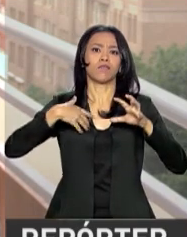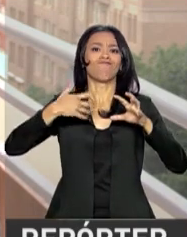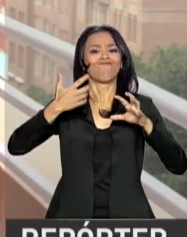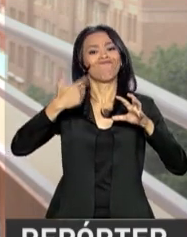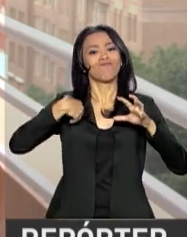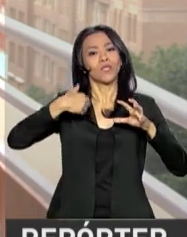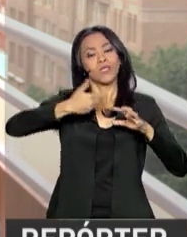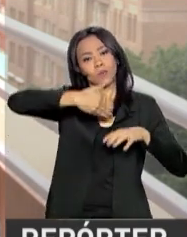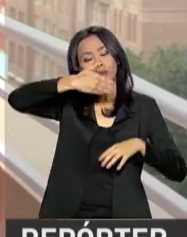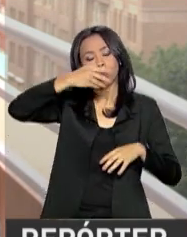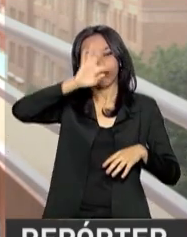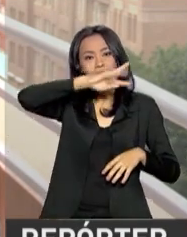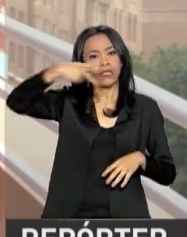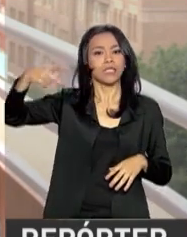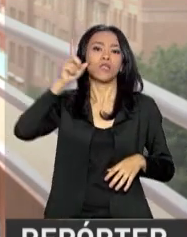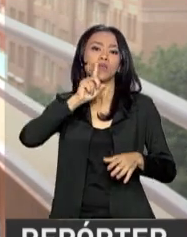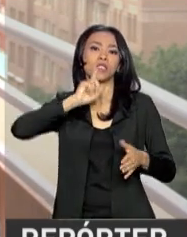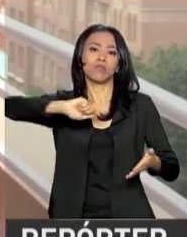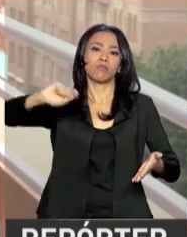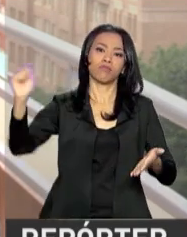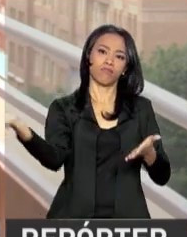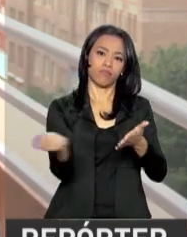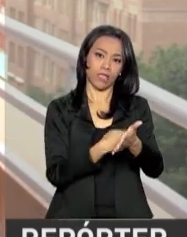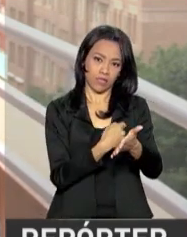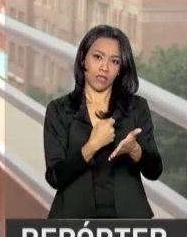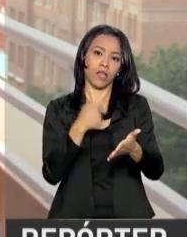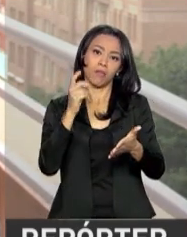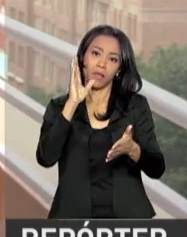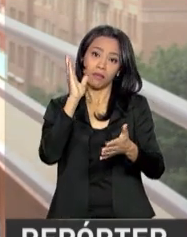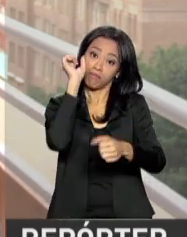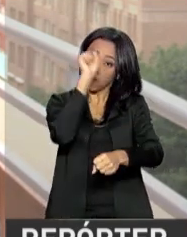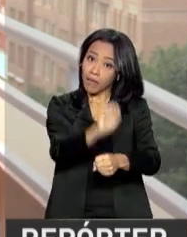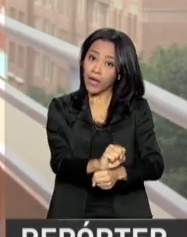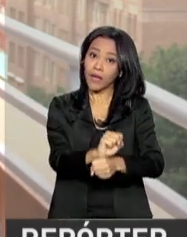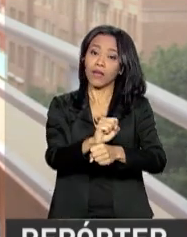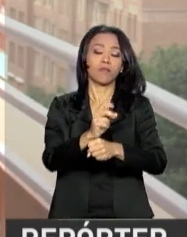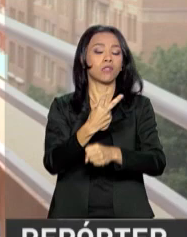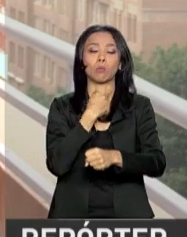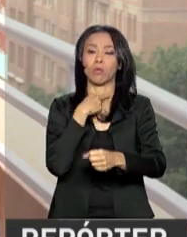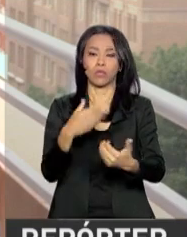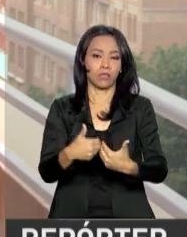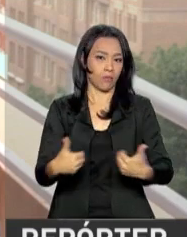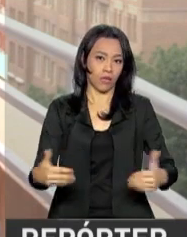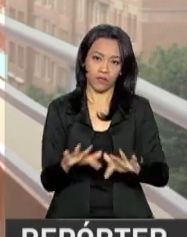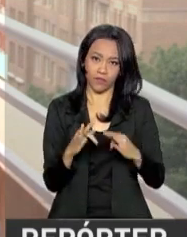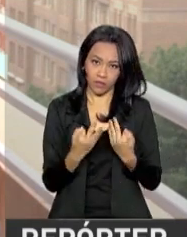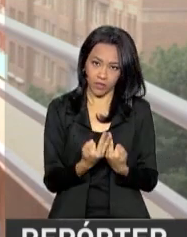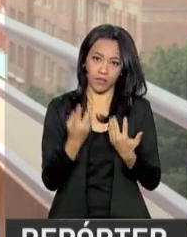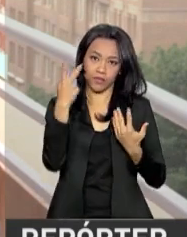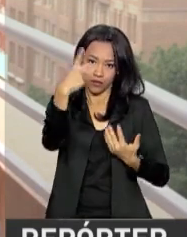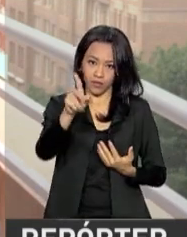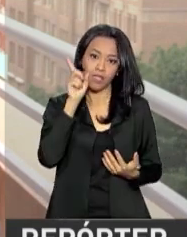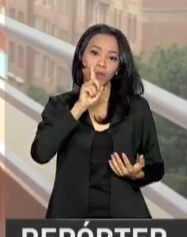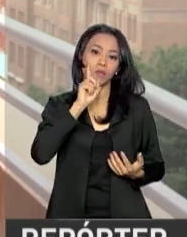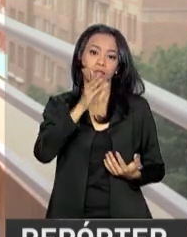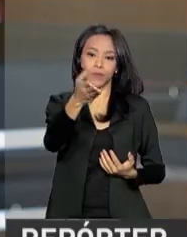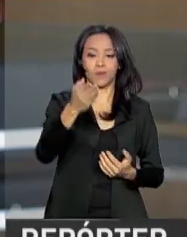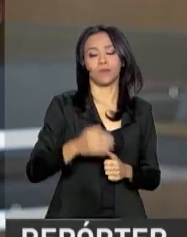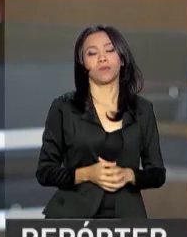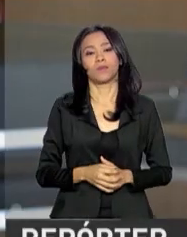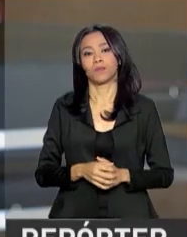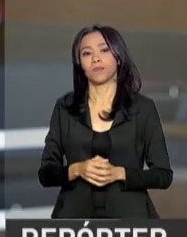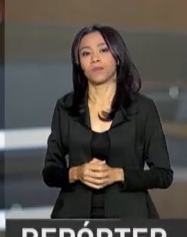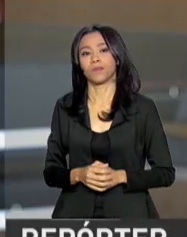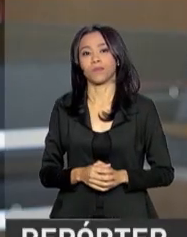executivo para suspender a separação das famílias de washington nos estados unidos paula de hoje